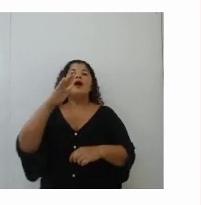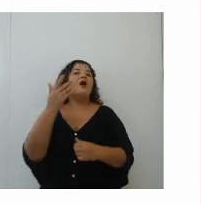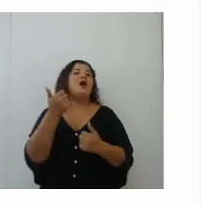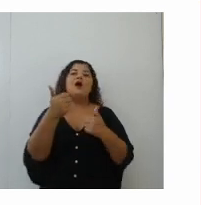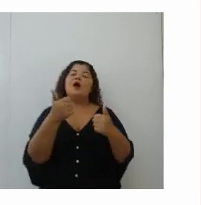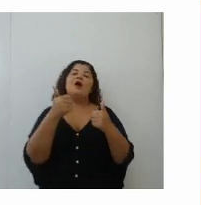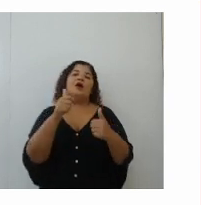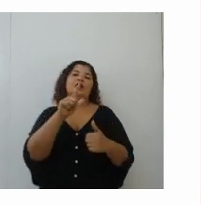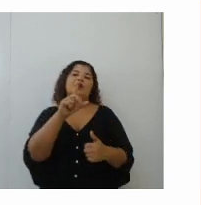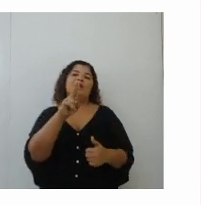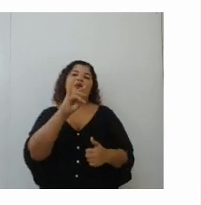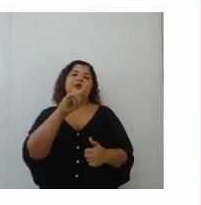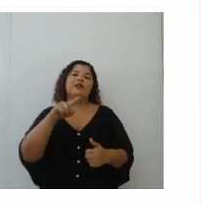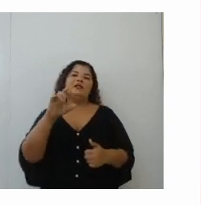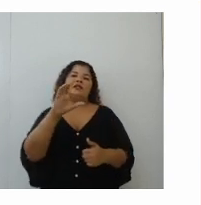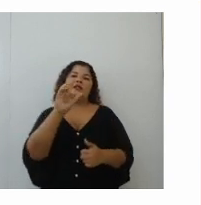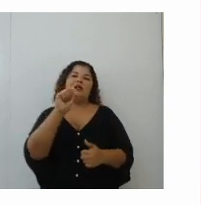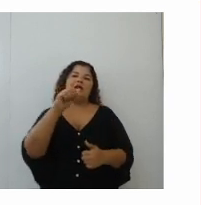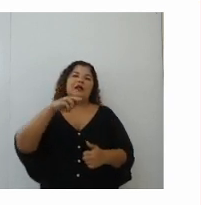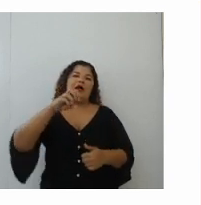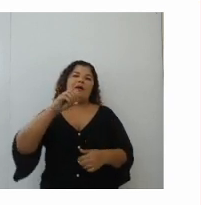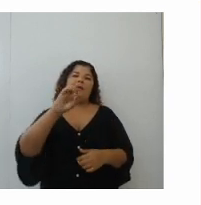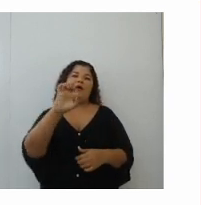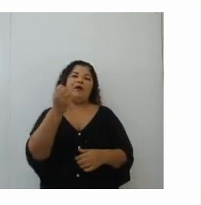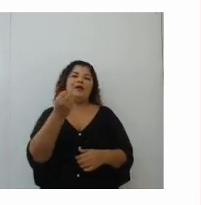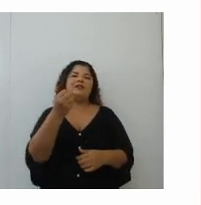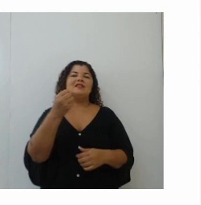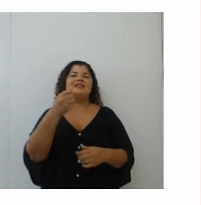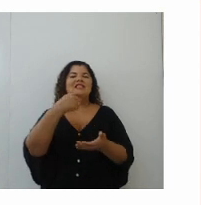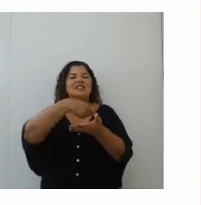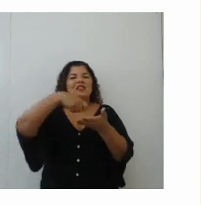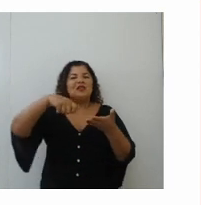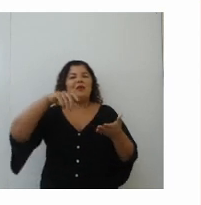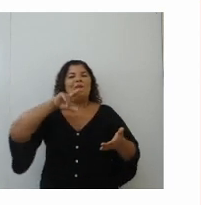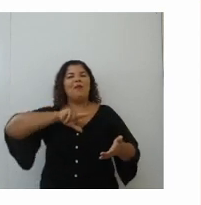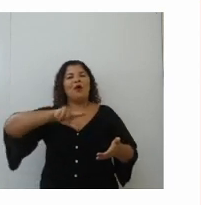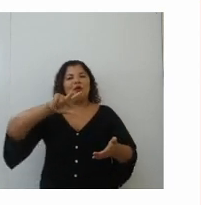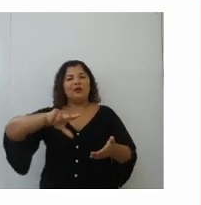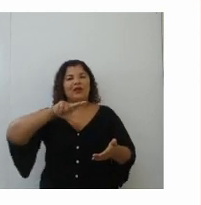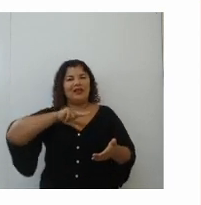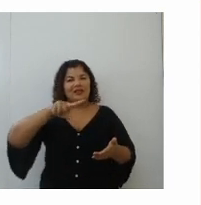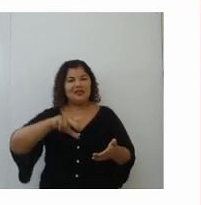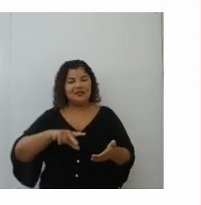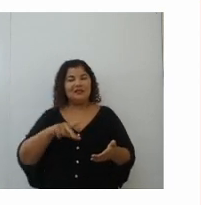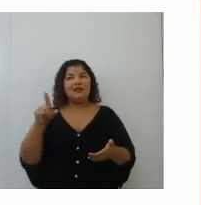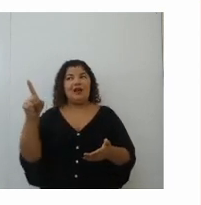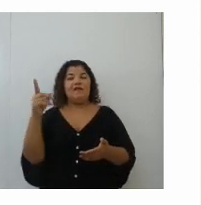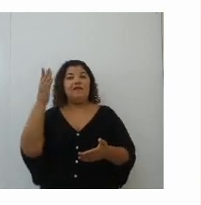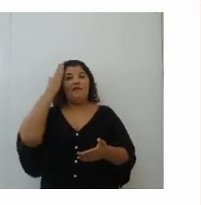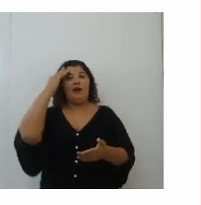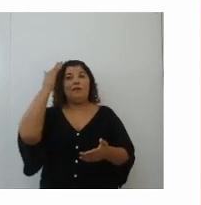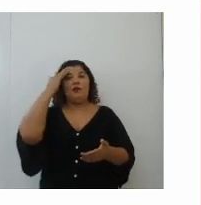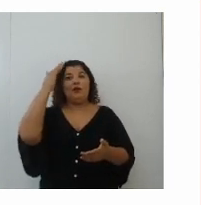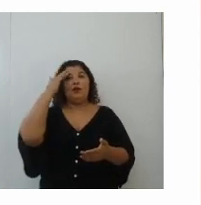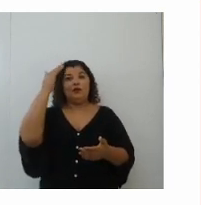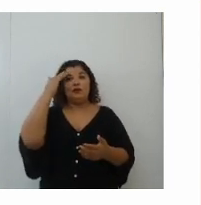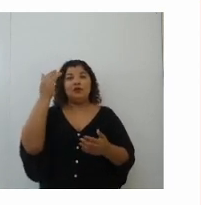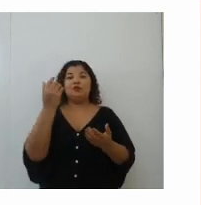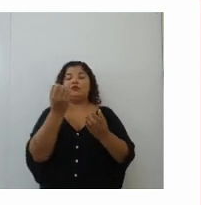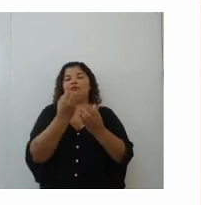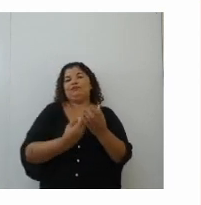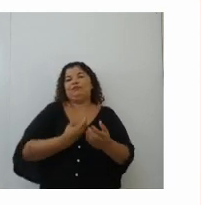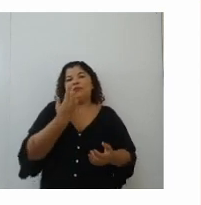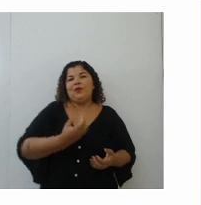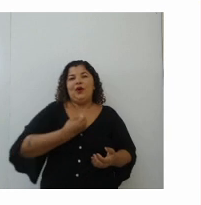português Luís de Camões. Talvez esse seja, depois de Os Lusíadas, a obra clássica dele, talvez esse